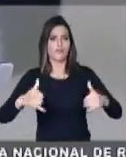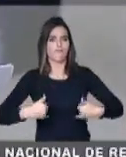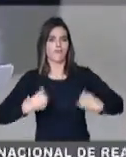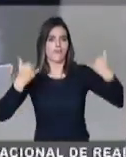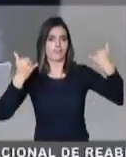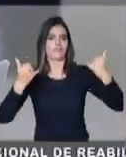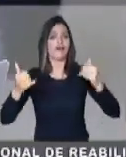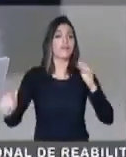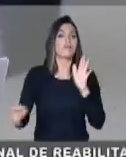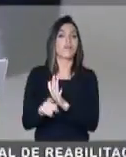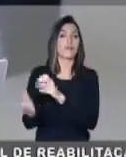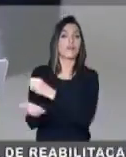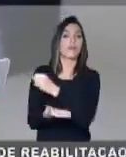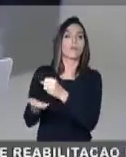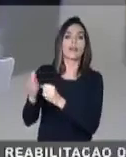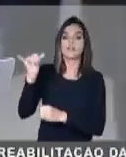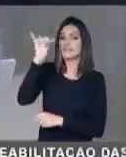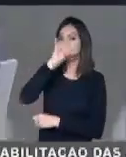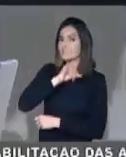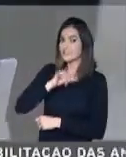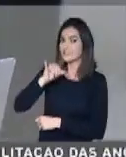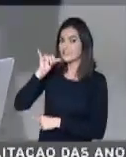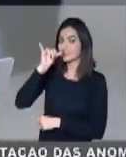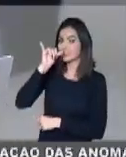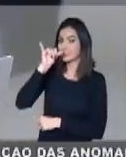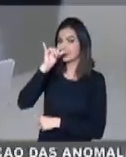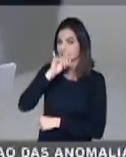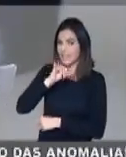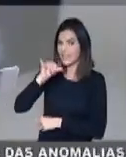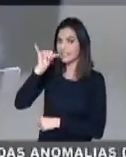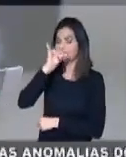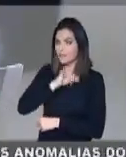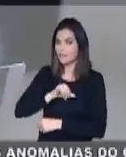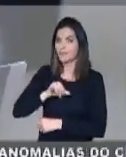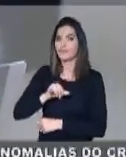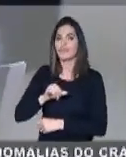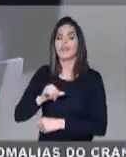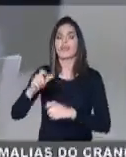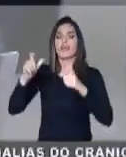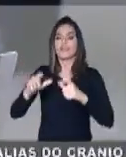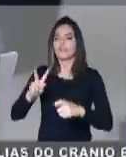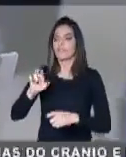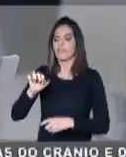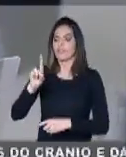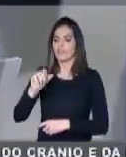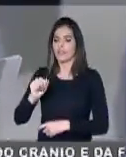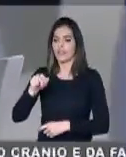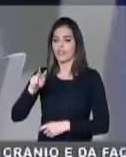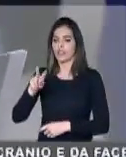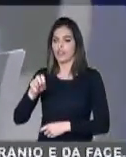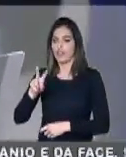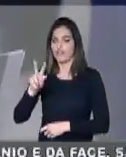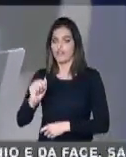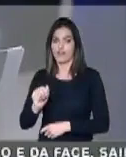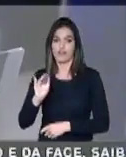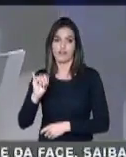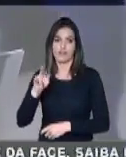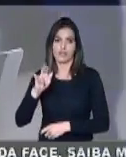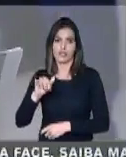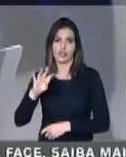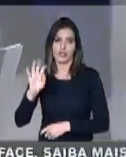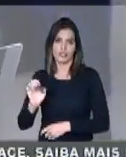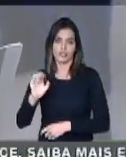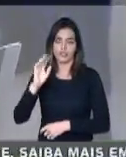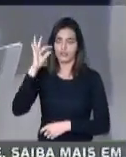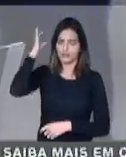origem italiana em Venda Nova do Imigrante no Espírito Santo. Trata-se da Festa da Polenta, que neste ano